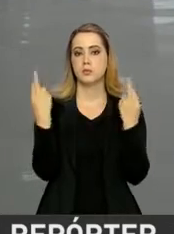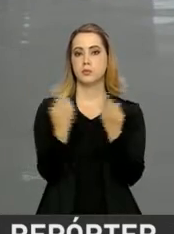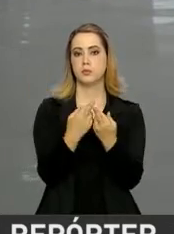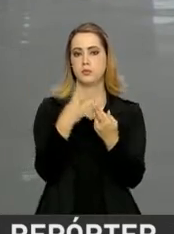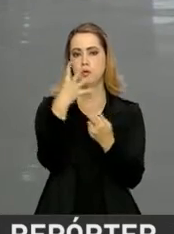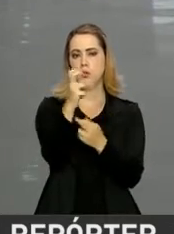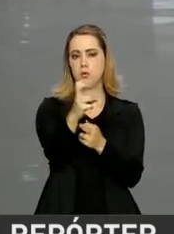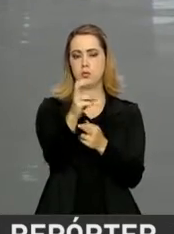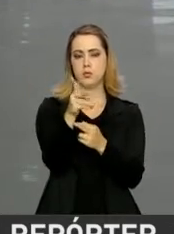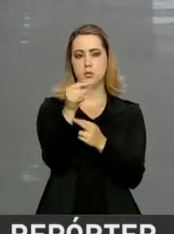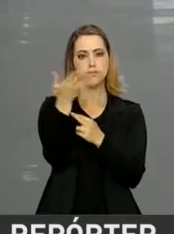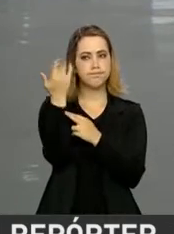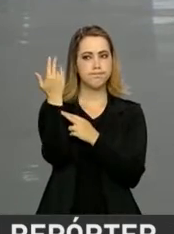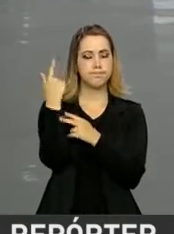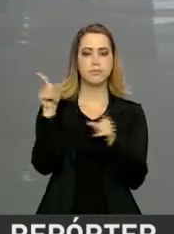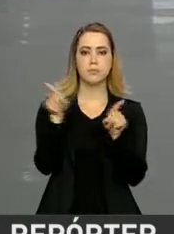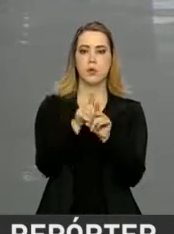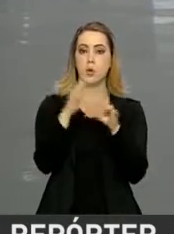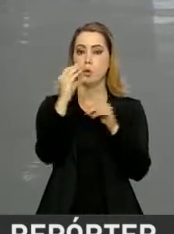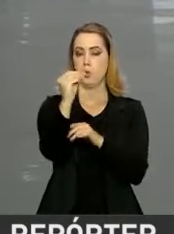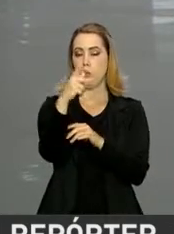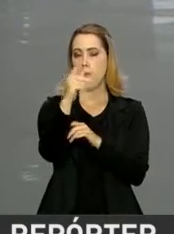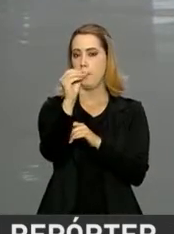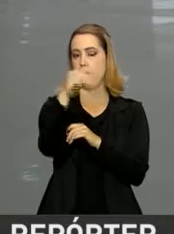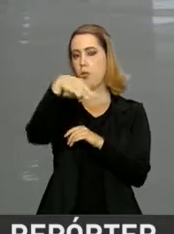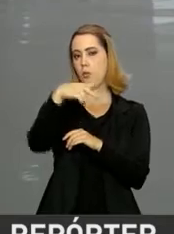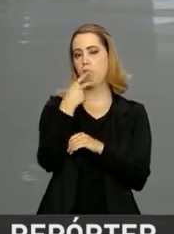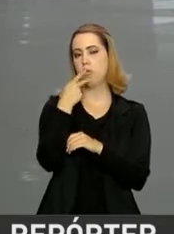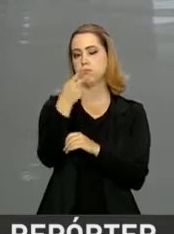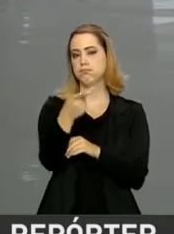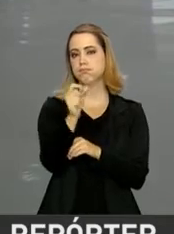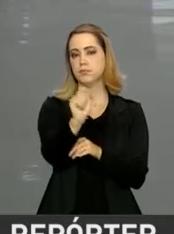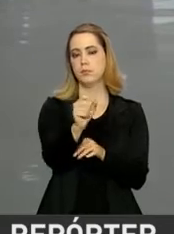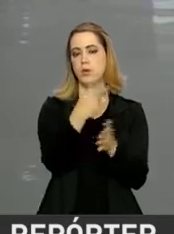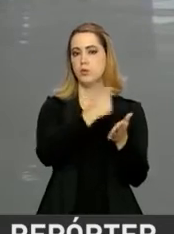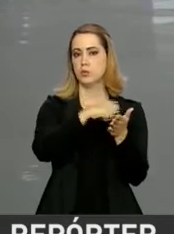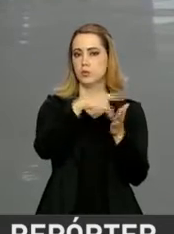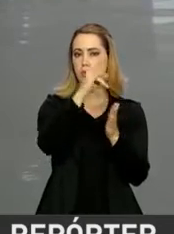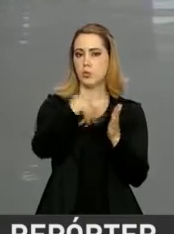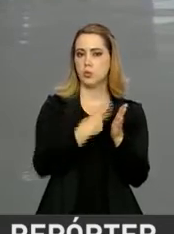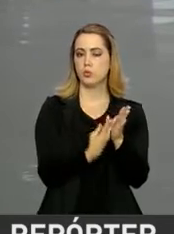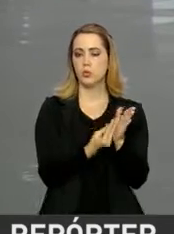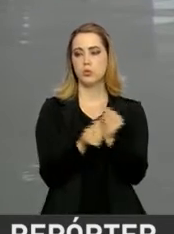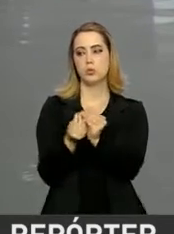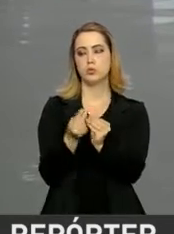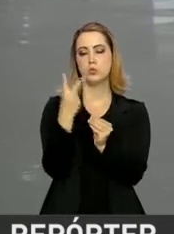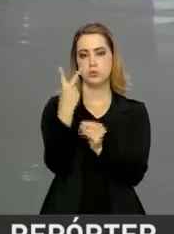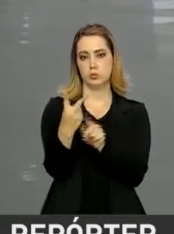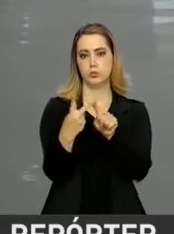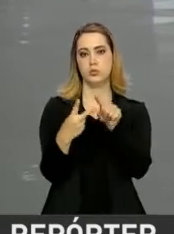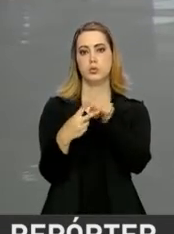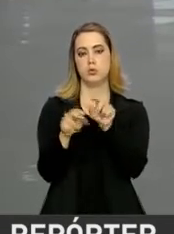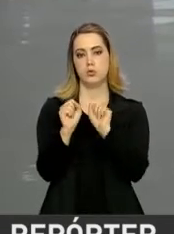45 dias, o Copom divulgou uma ata, o que é comum nesses casos, e nessa ata indicava 2 fatores que poderiam levar